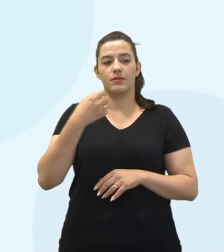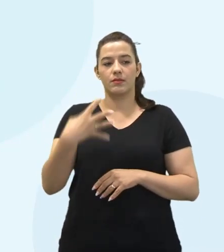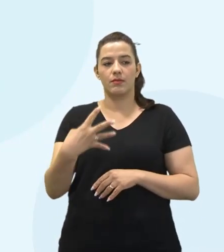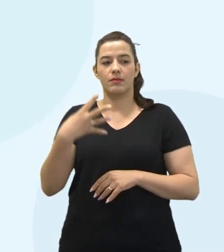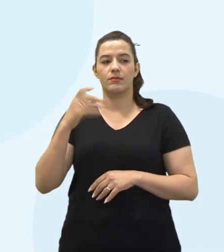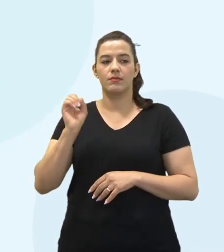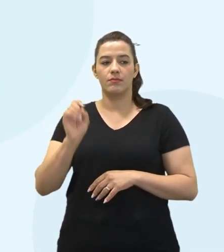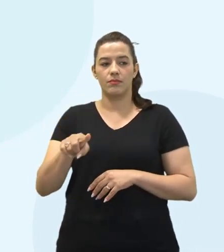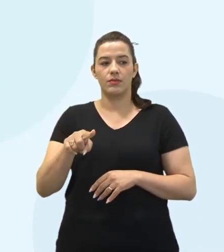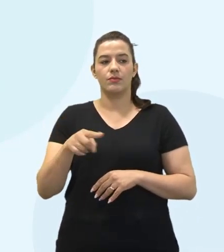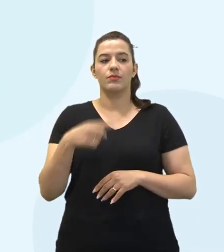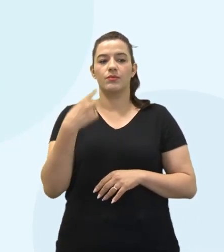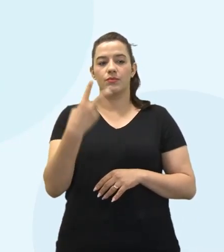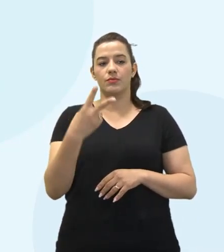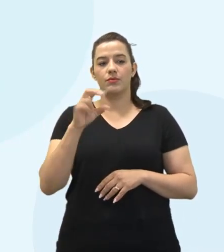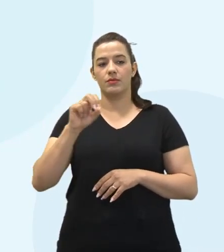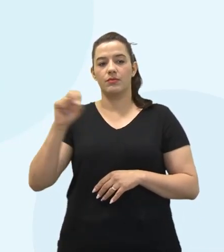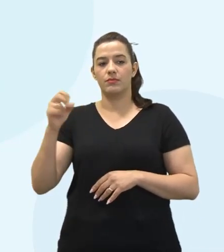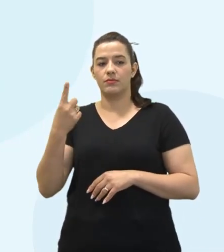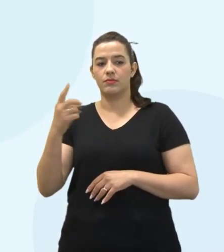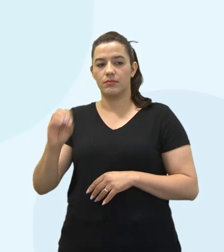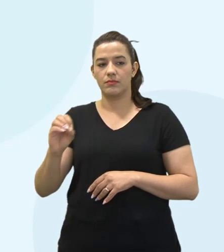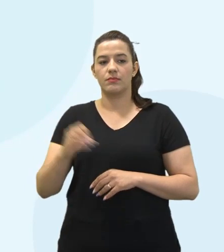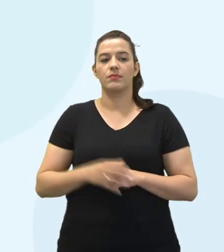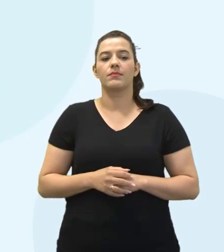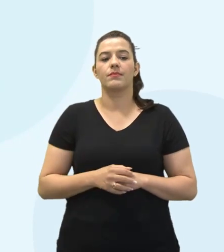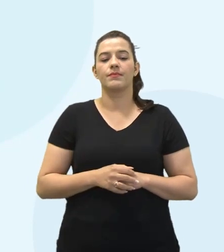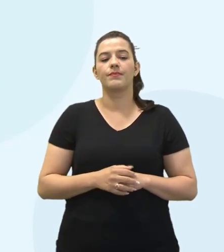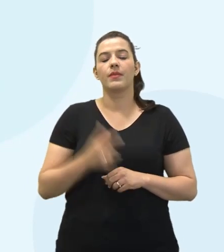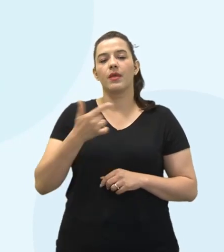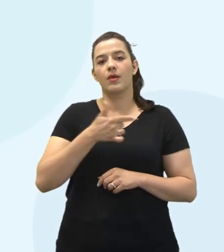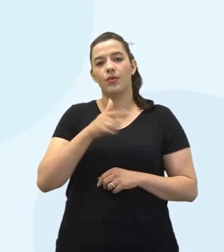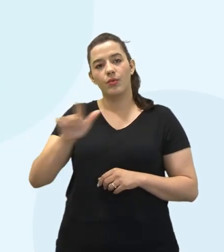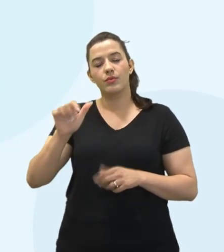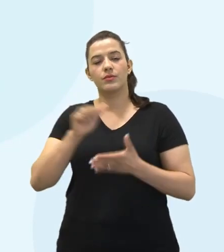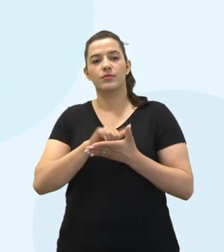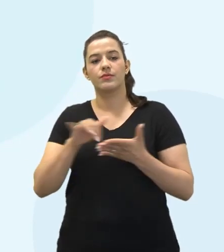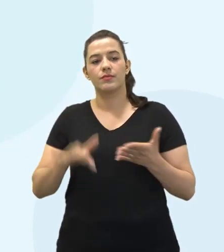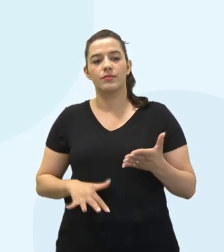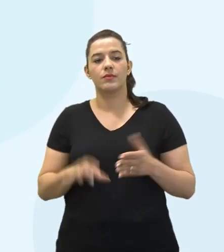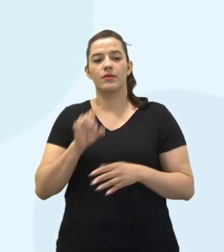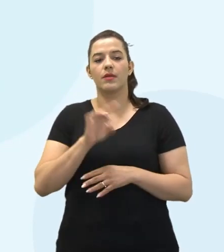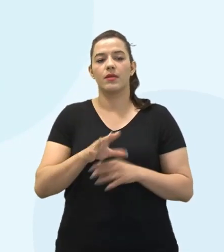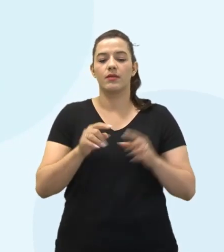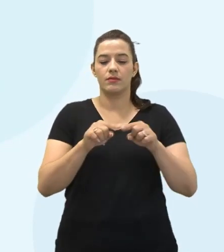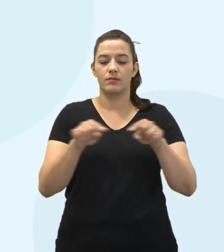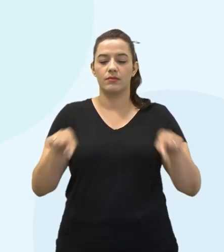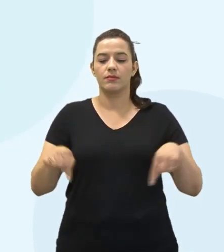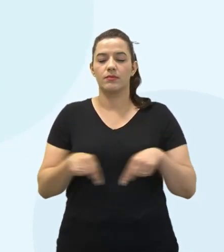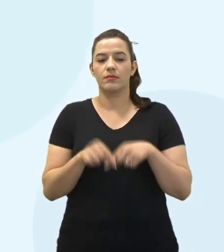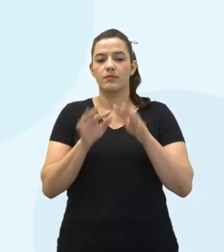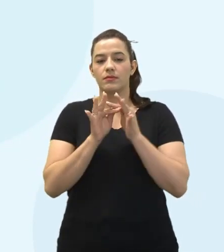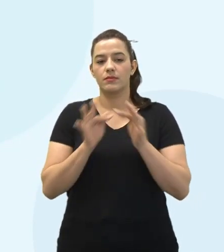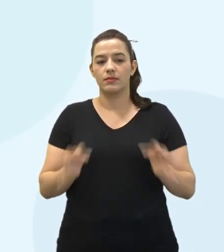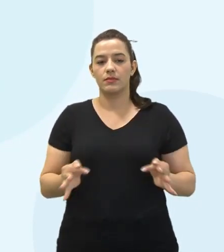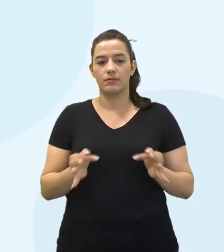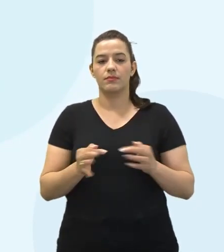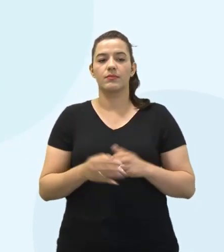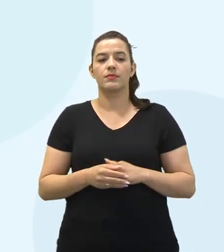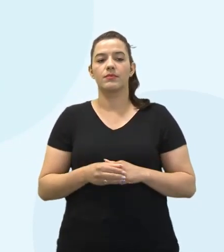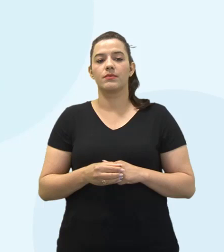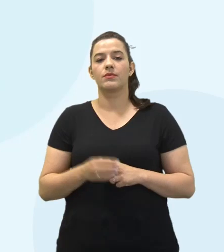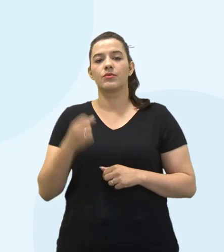64210 a segunda o atividade é o número de classe simples né